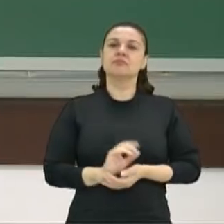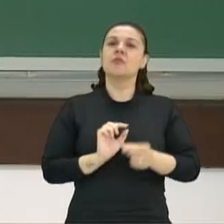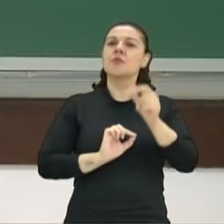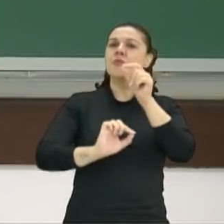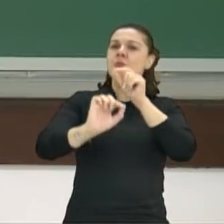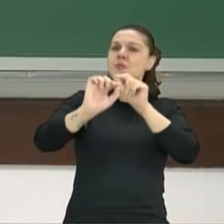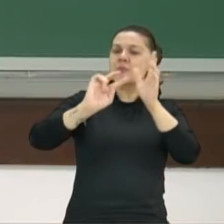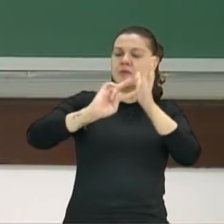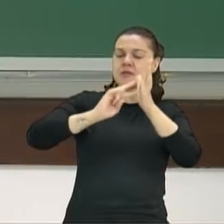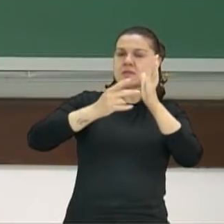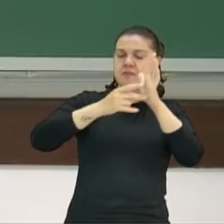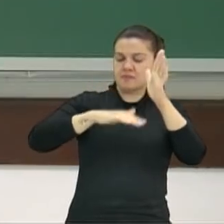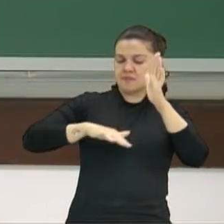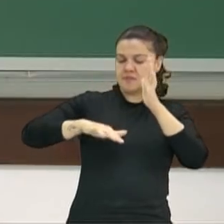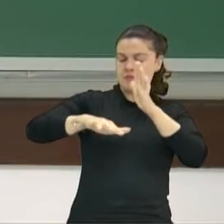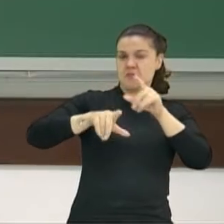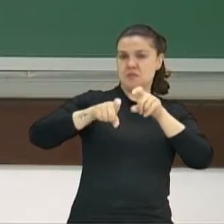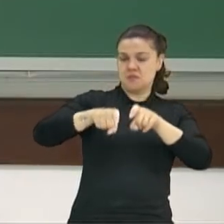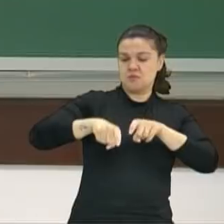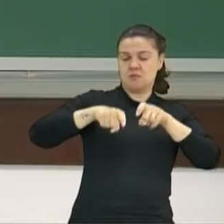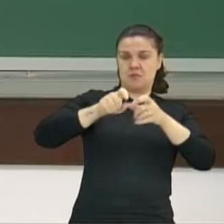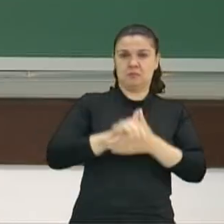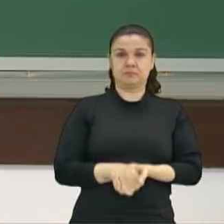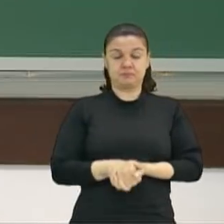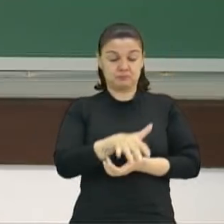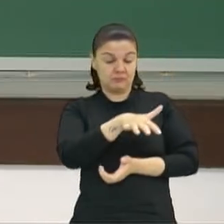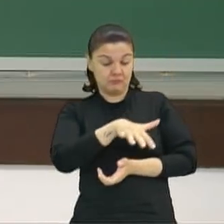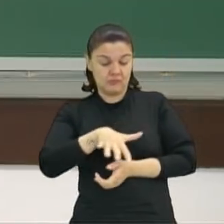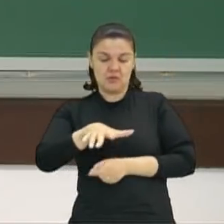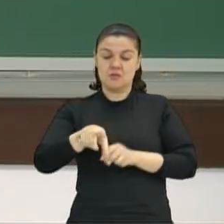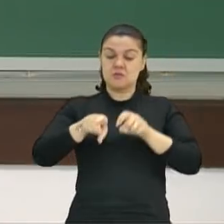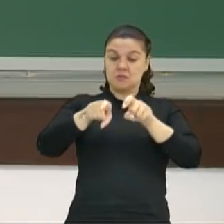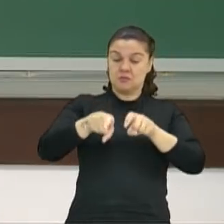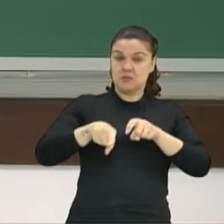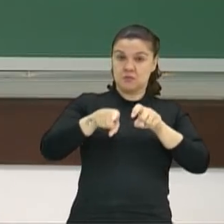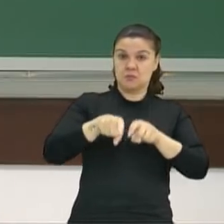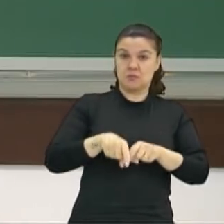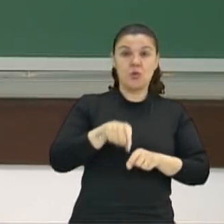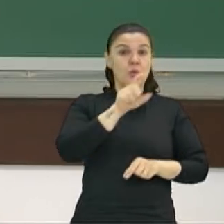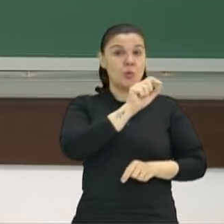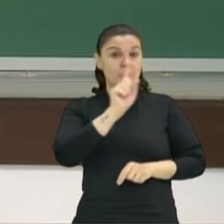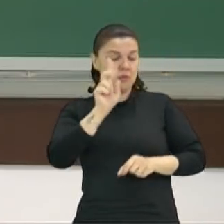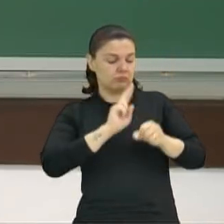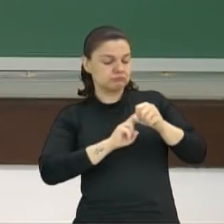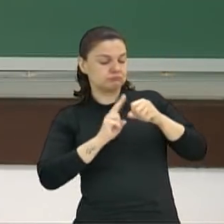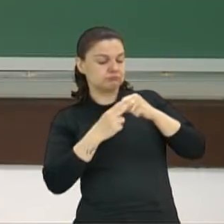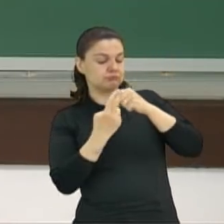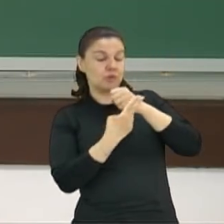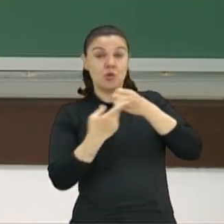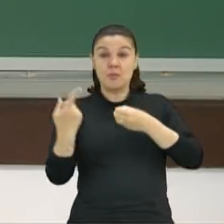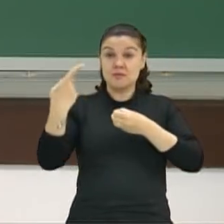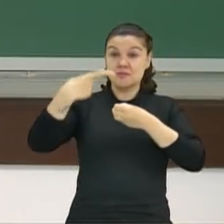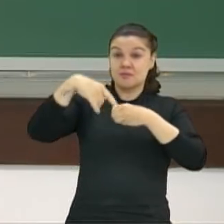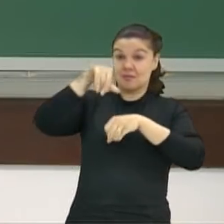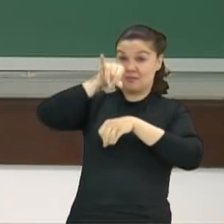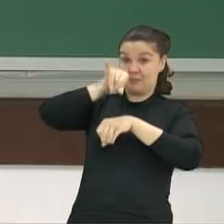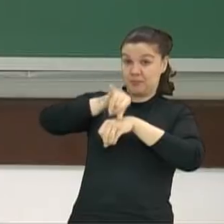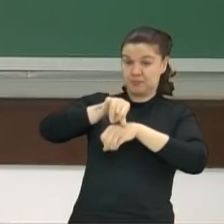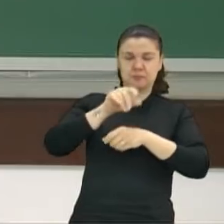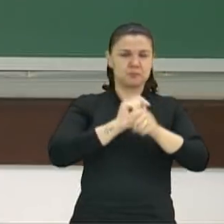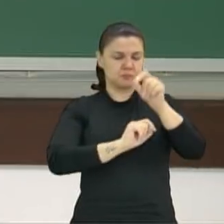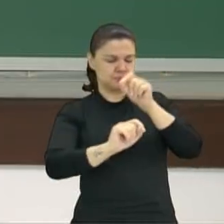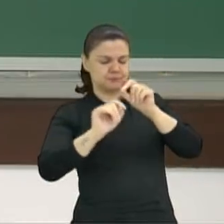O que é o espaço rural? O espaço rural, não é urbano. O que compreende esse